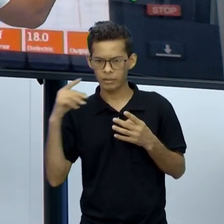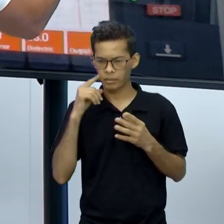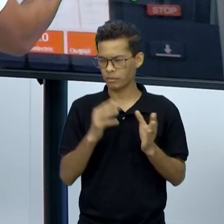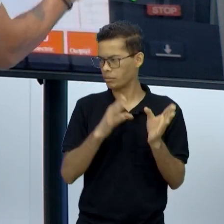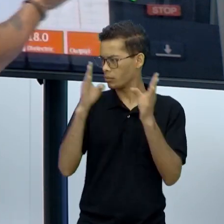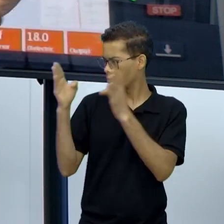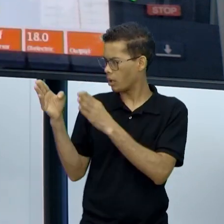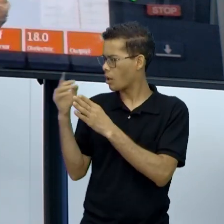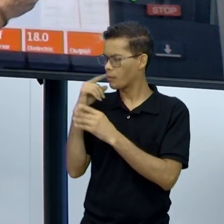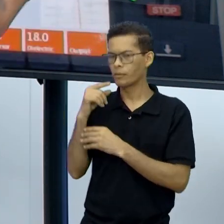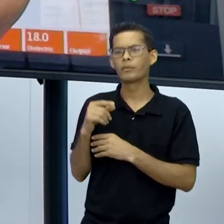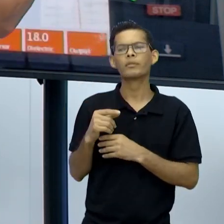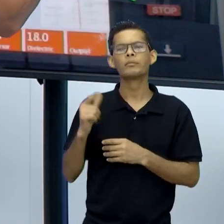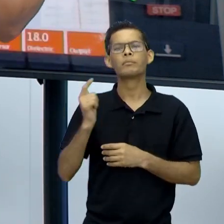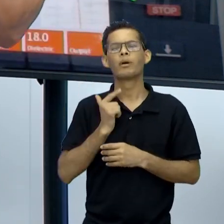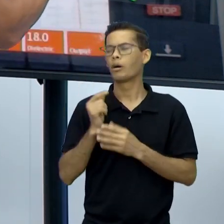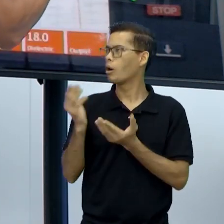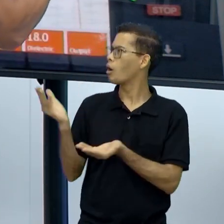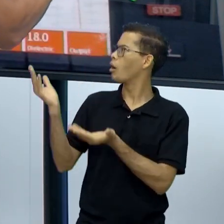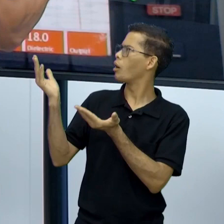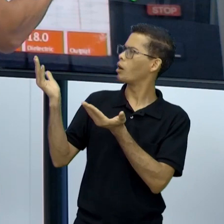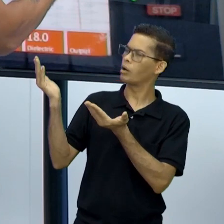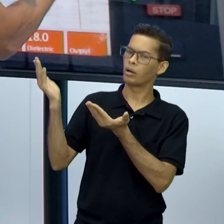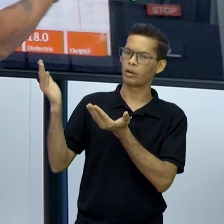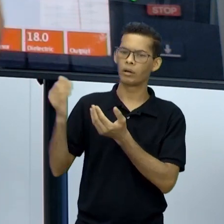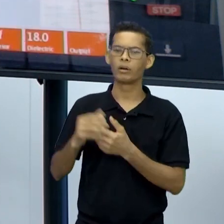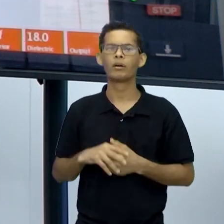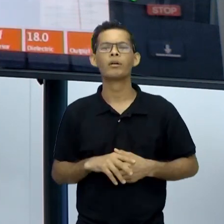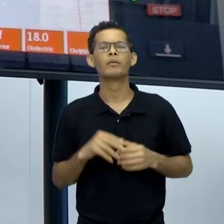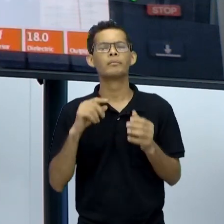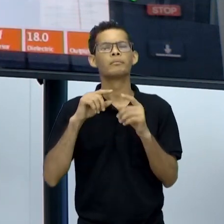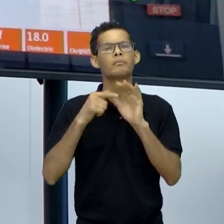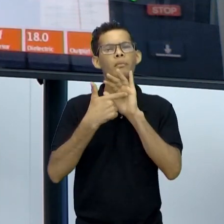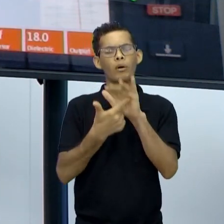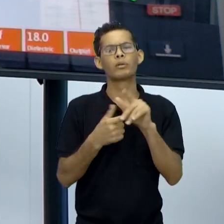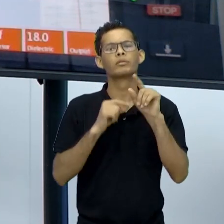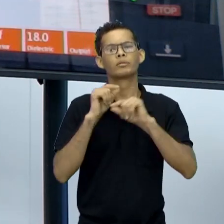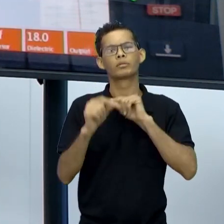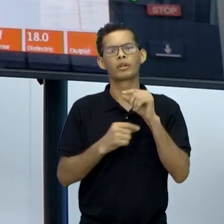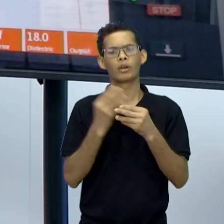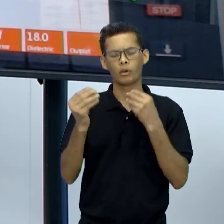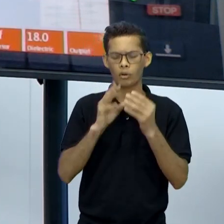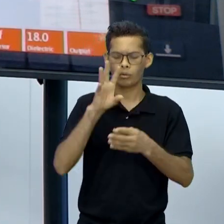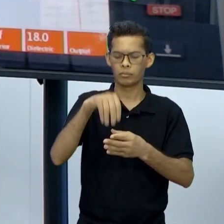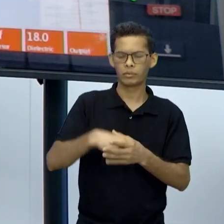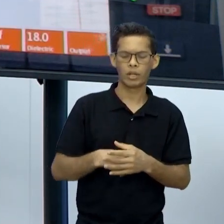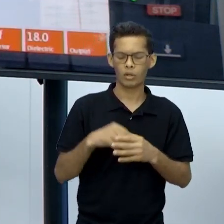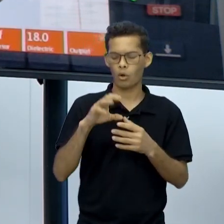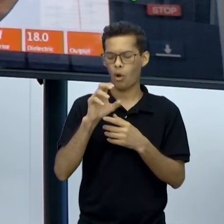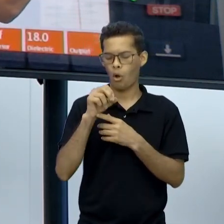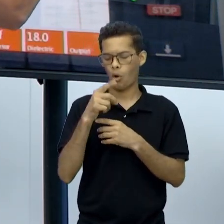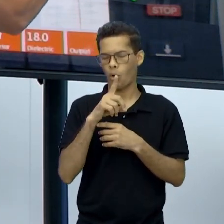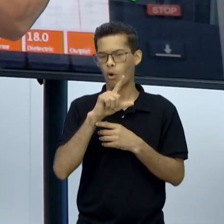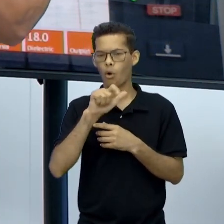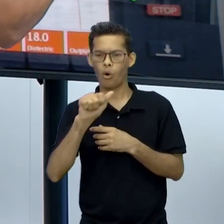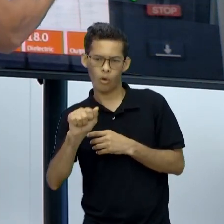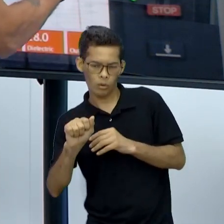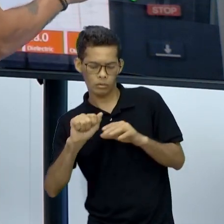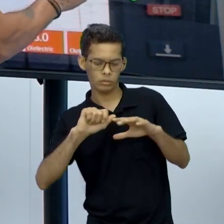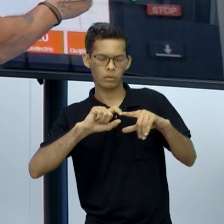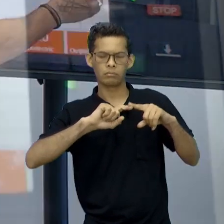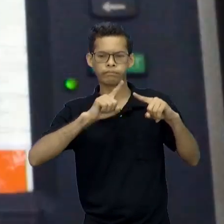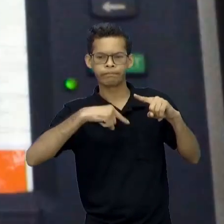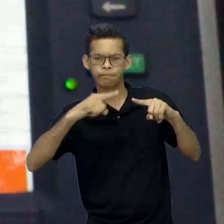ó. Aqui, se você olhar bem, você vai ver que a onda vai estar aí, a interação da onda com o meio, né? Você vai ver que aqui é